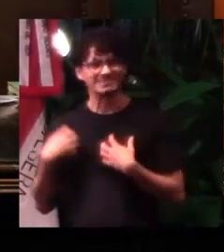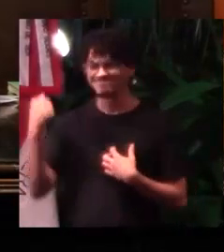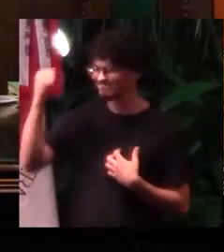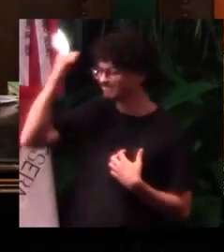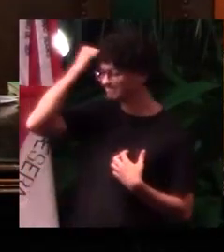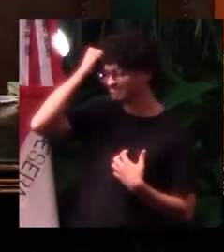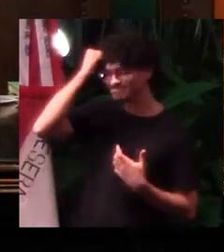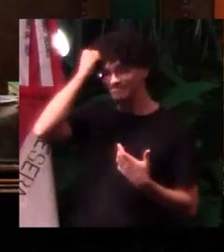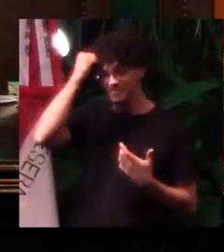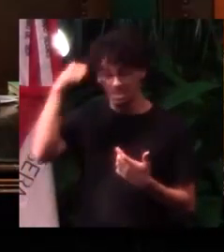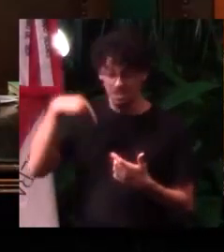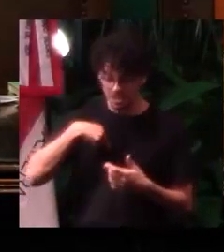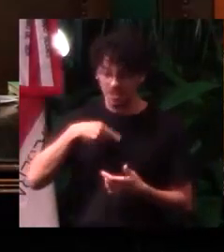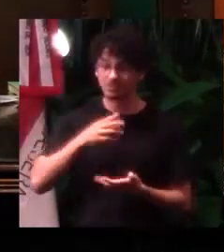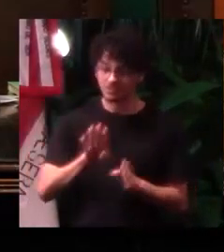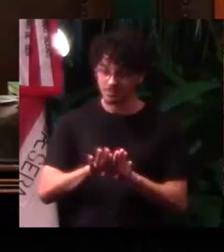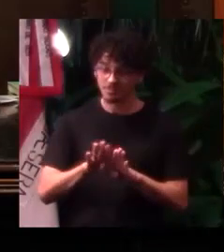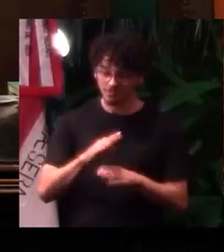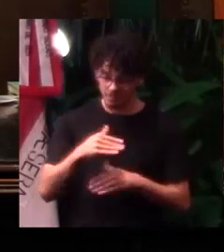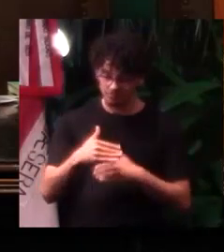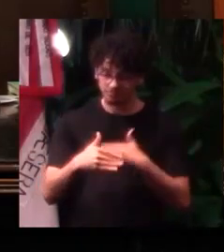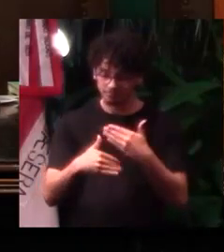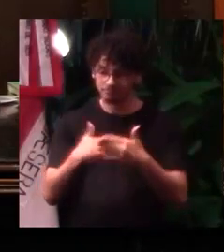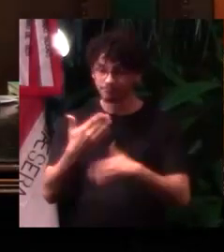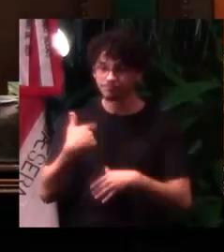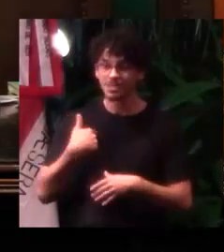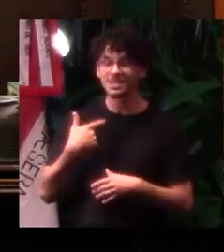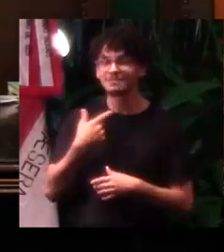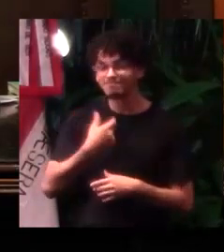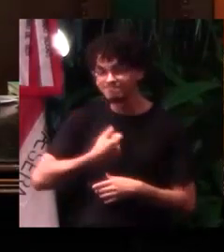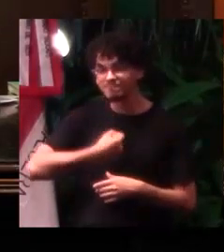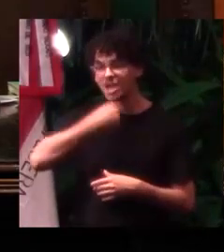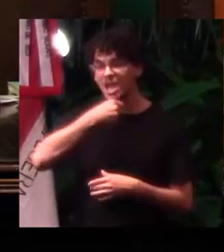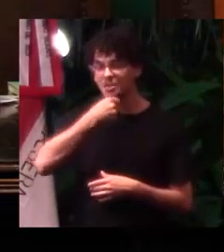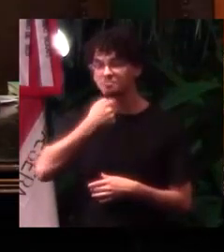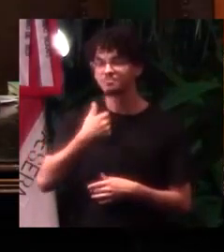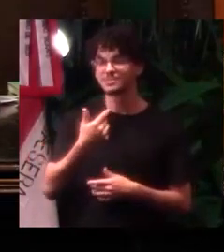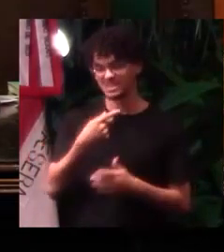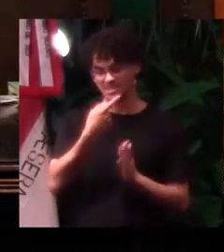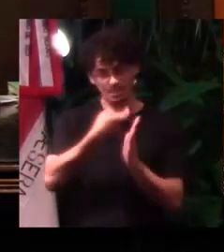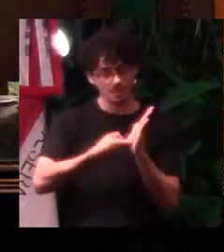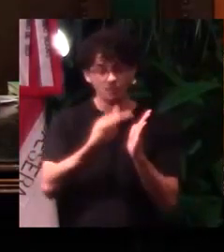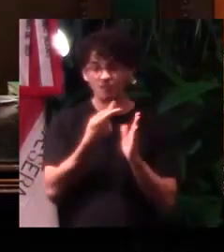dizer nessa passagem aqui, me permito ler: sou homem de tristes